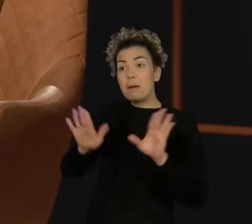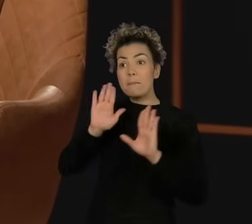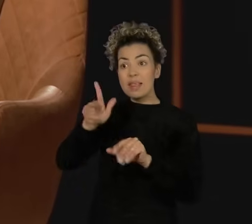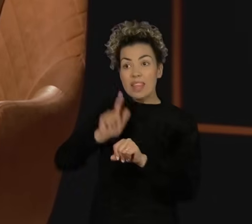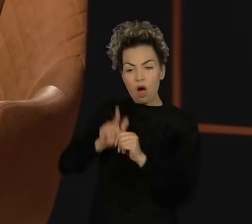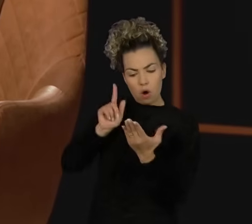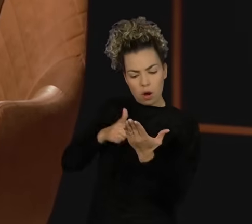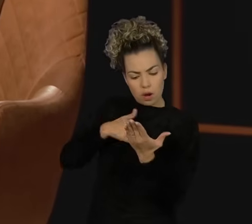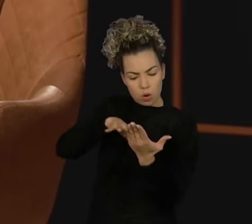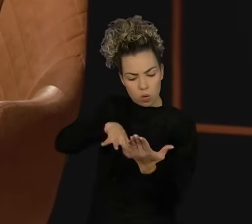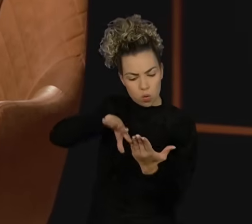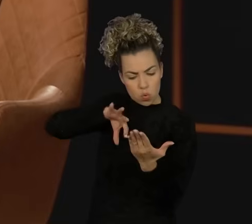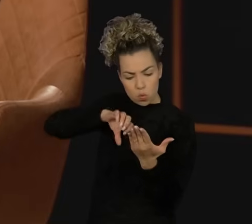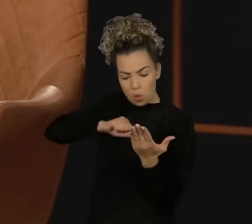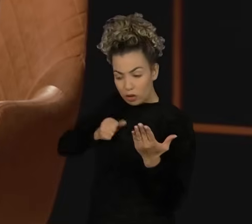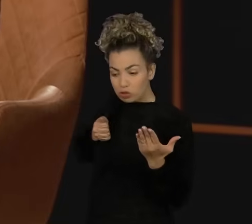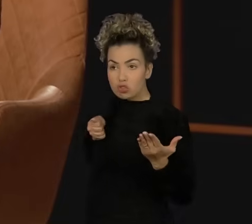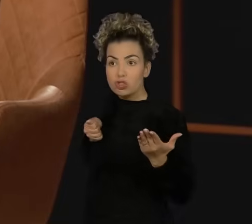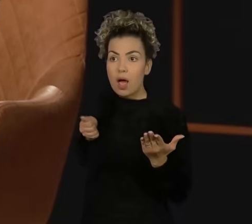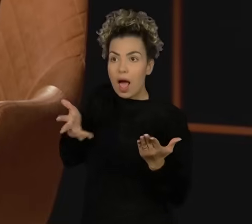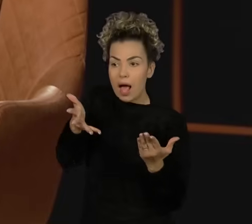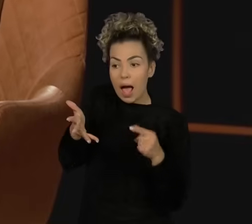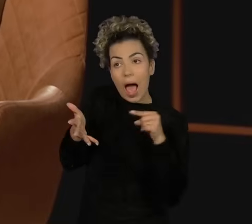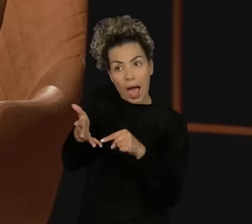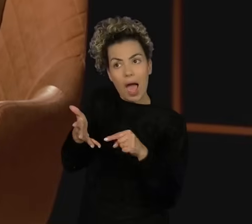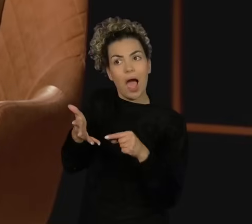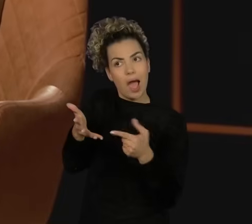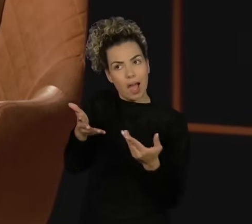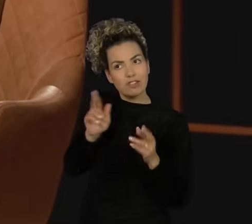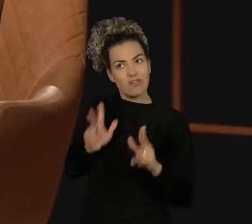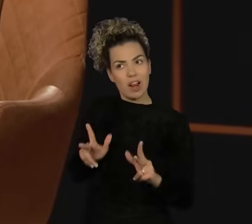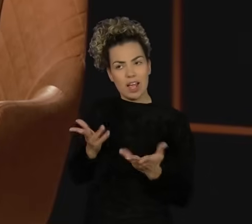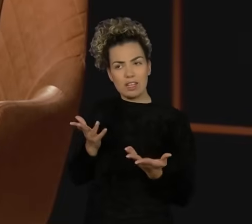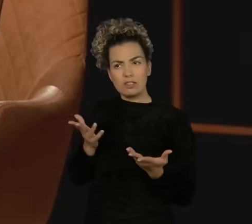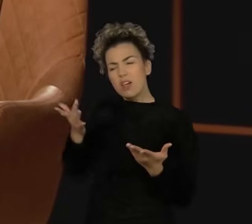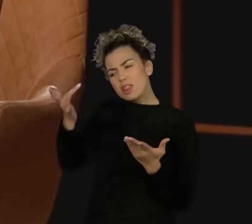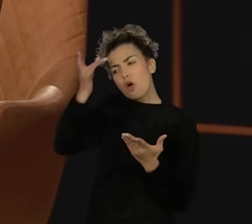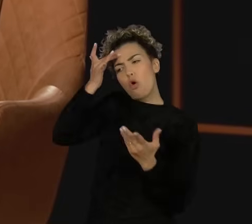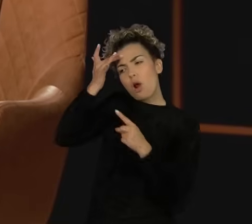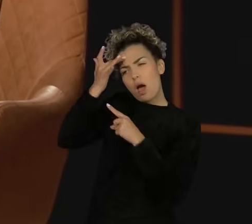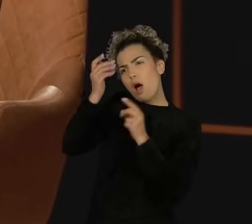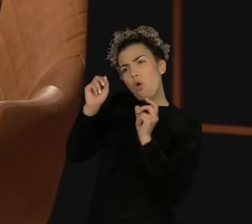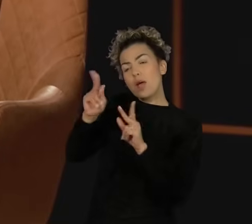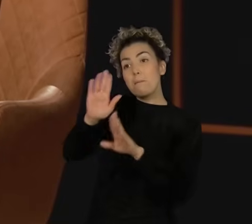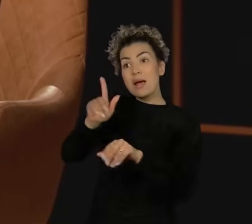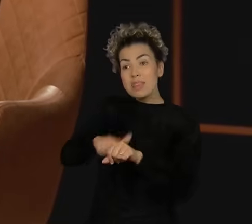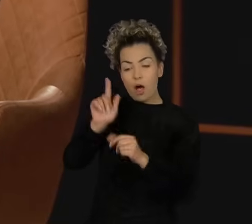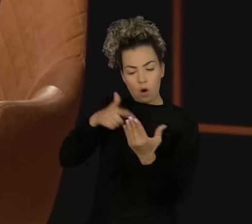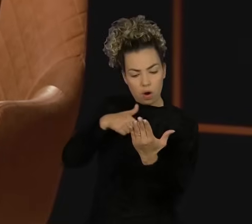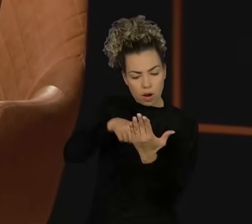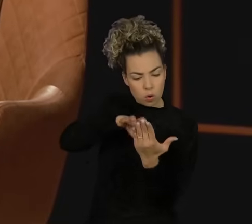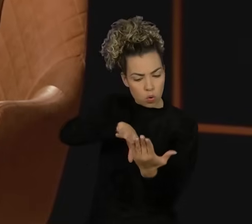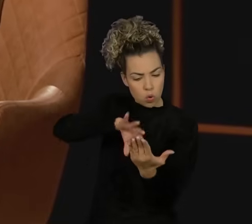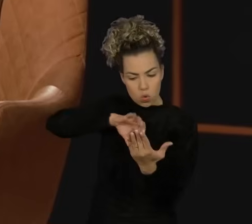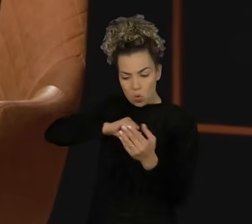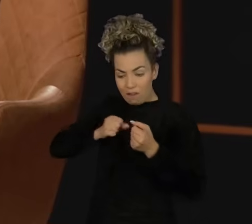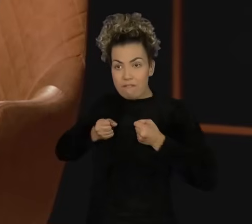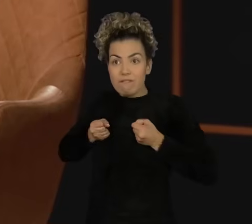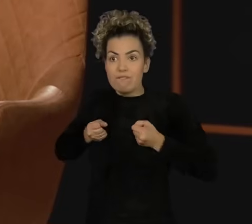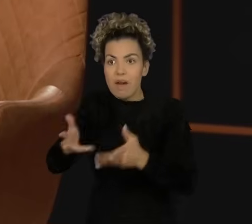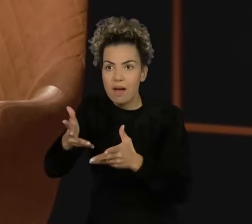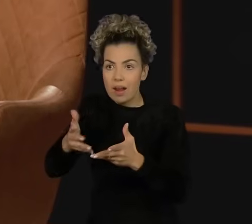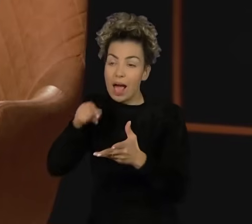é que é. Sim. Decorar é o trabalho braçal. Agora, como você fala esse texto é que é o lance, né? Mas você